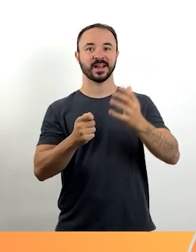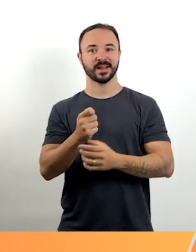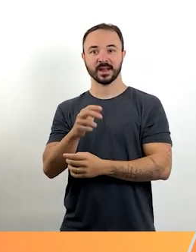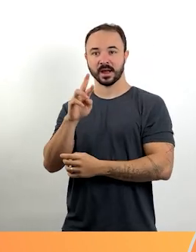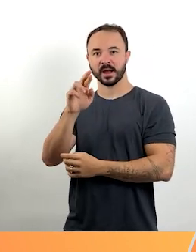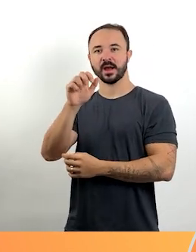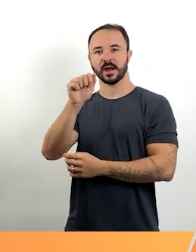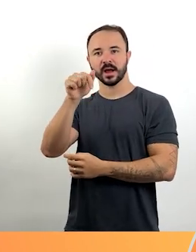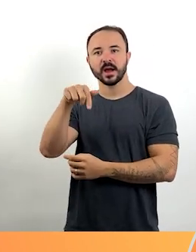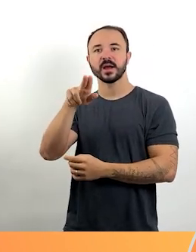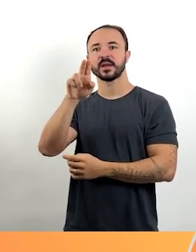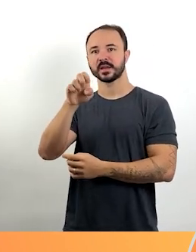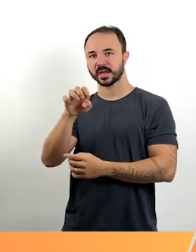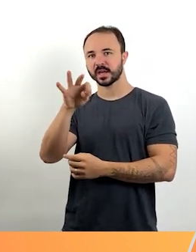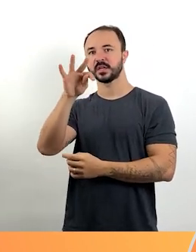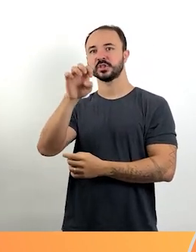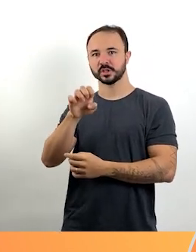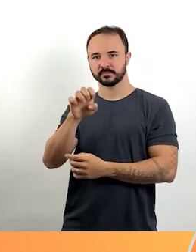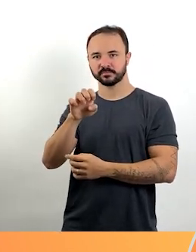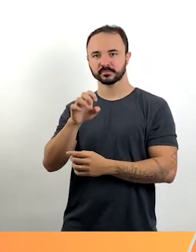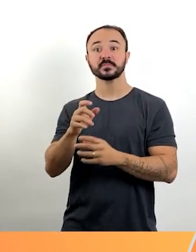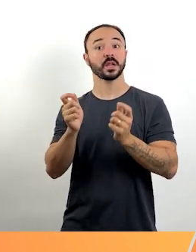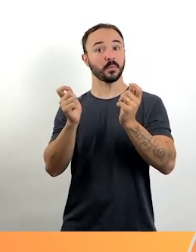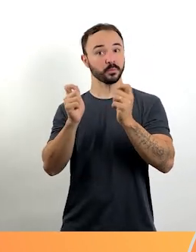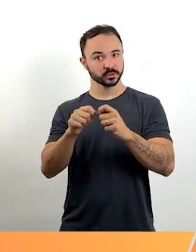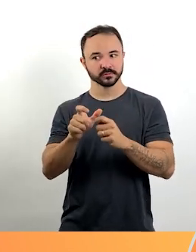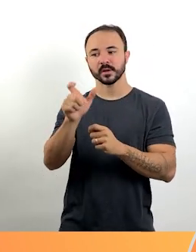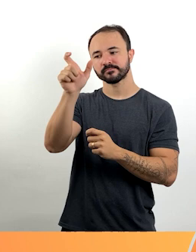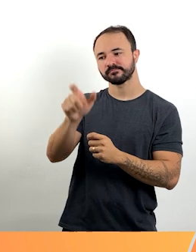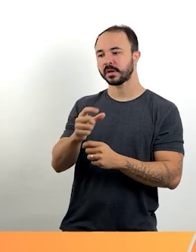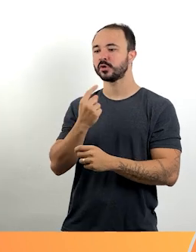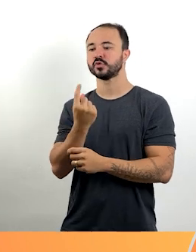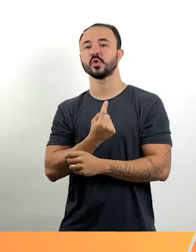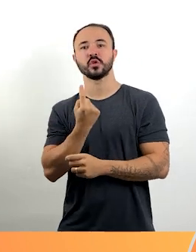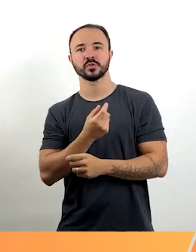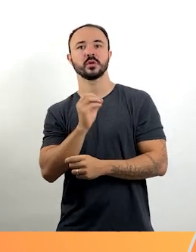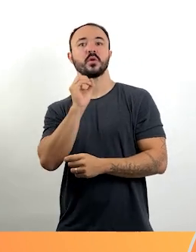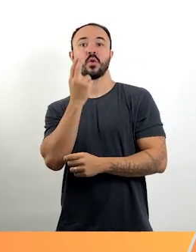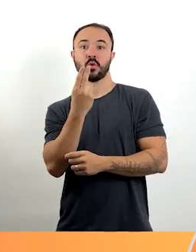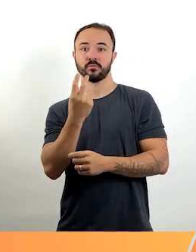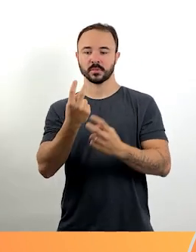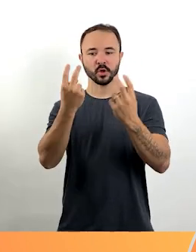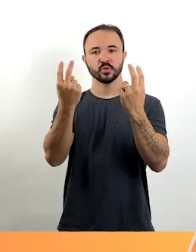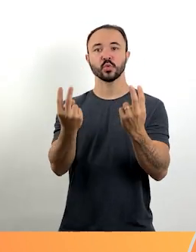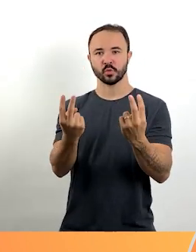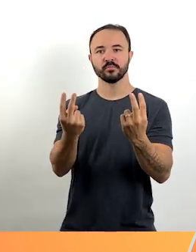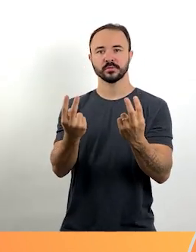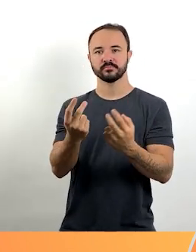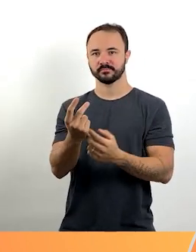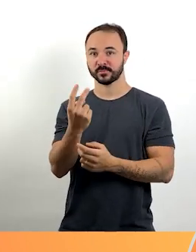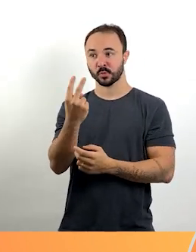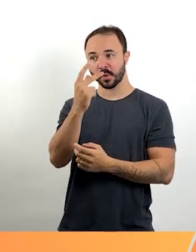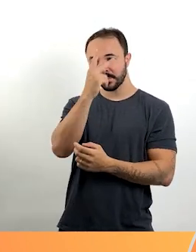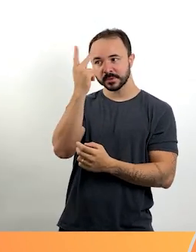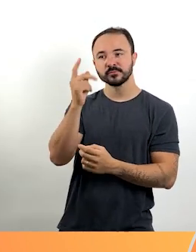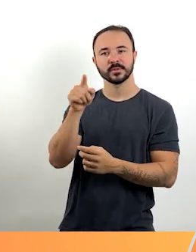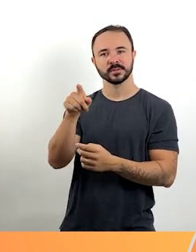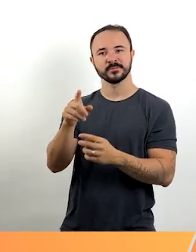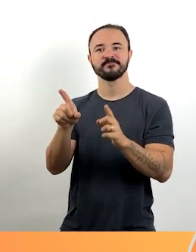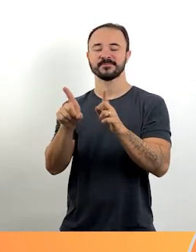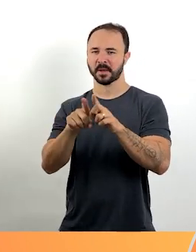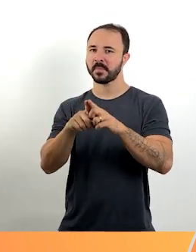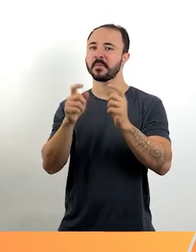ser praticado de maneira individual ou em duplas, tá? Esse é o primeiro ponto a